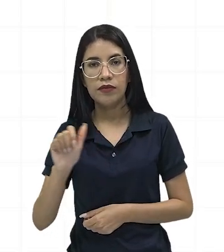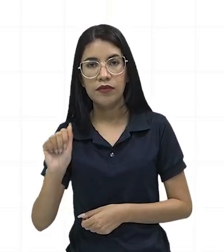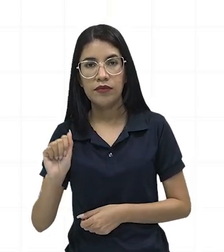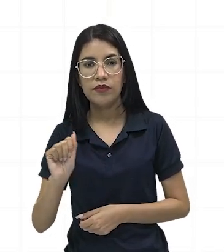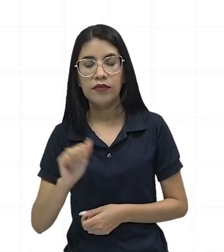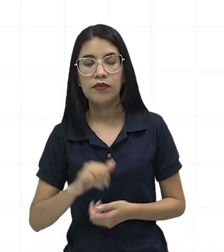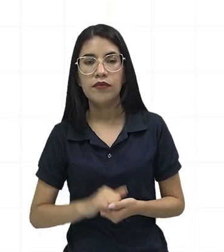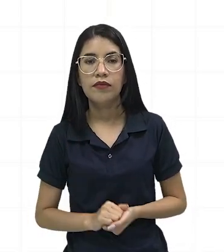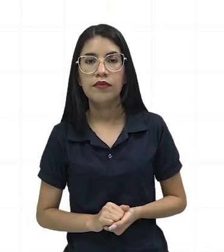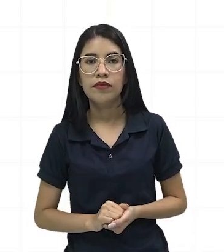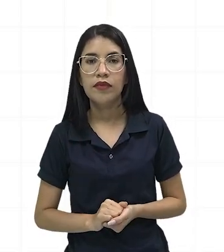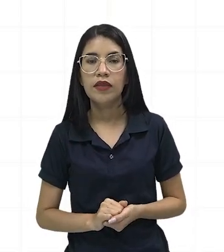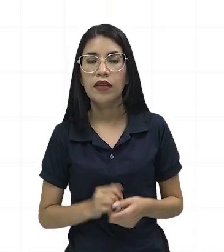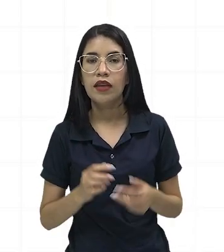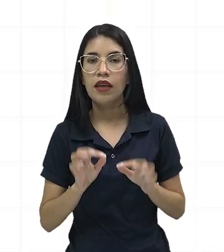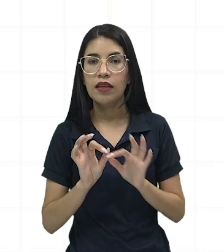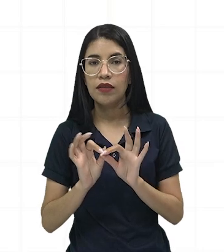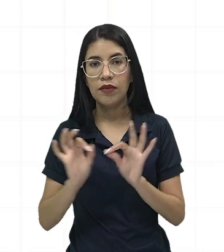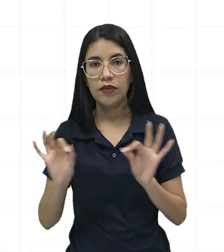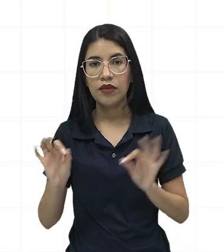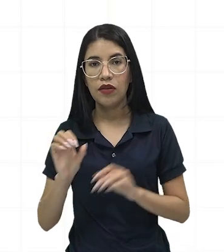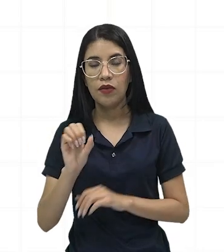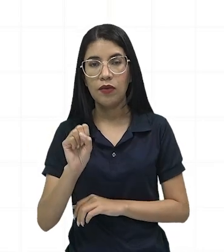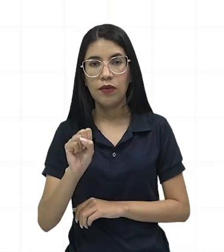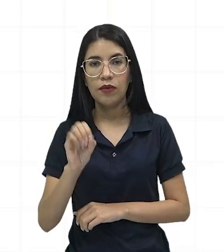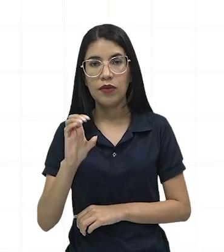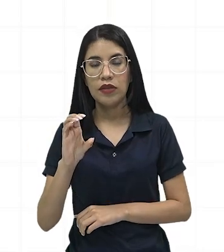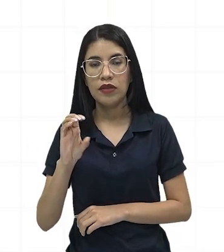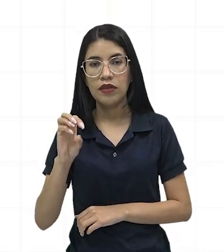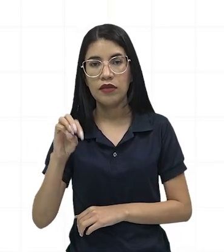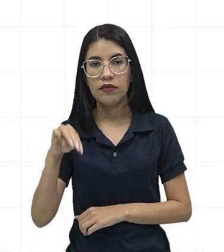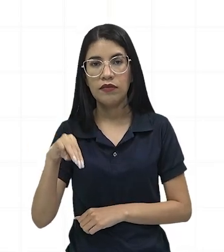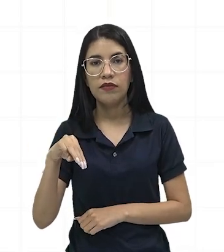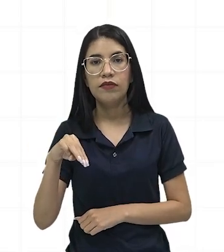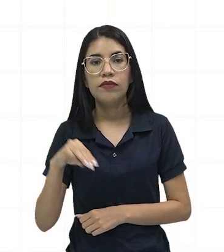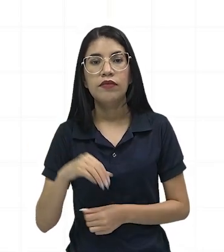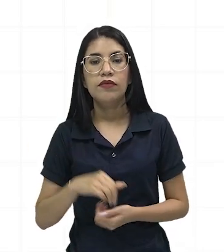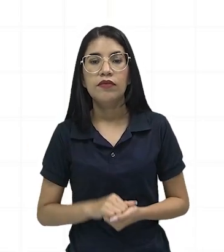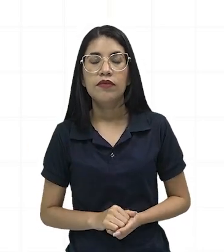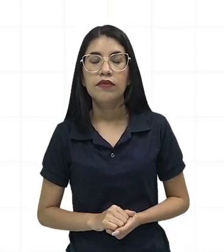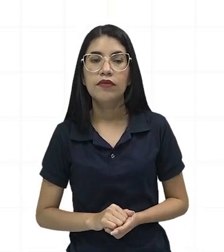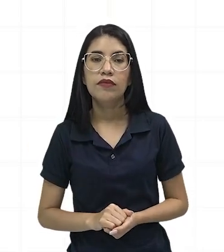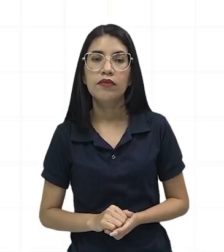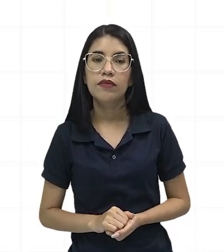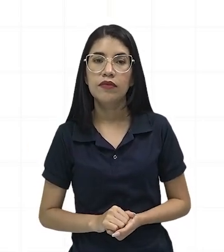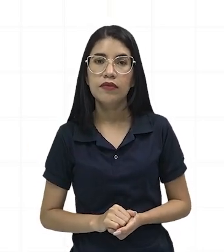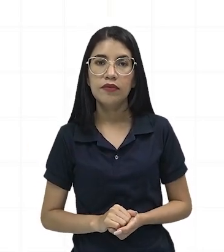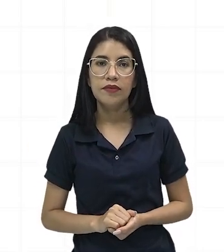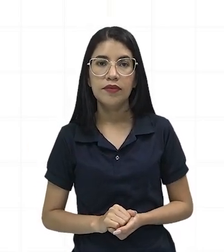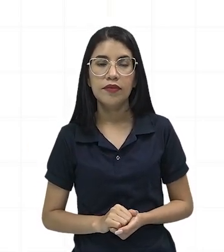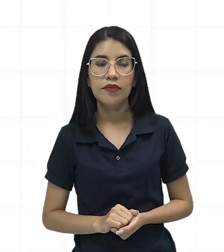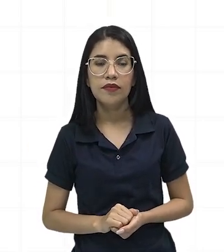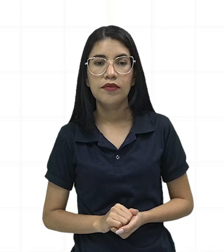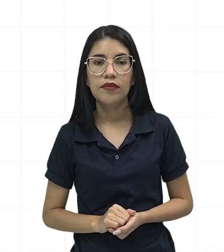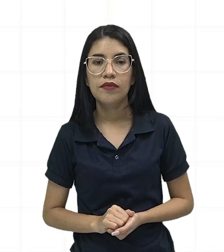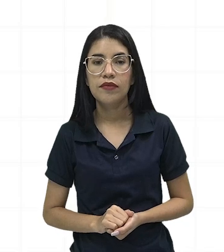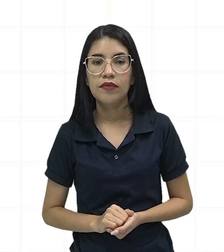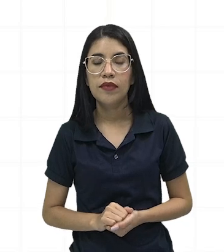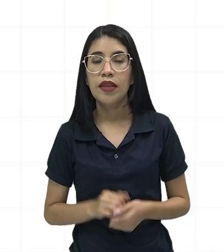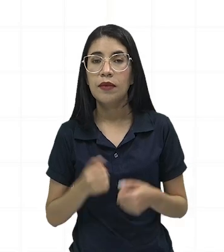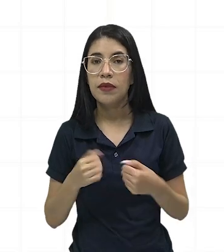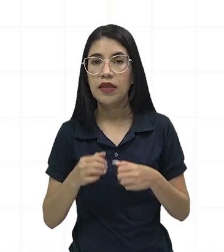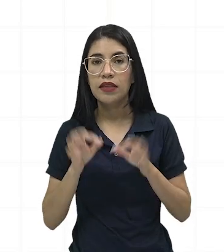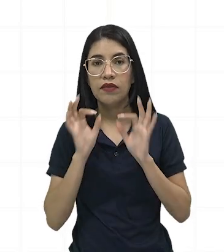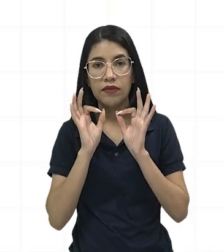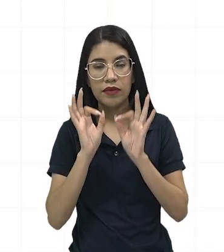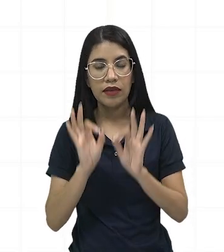mesma medida, 8 centímetros, professor. 8 centímetros, tá? Cuidado,